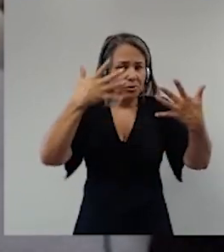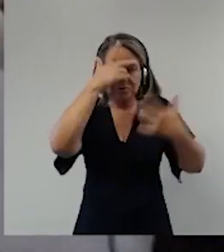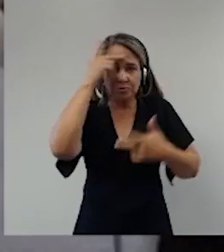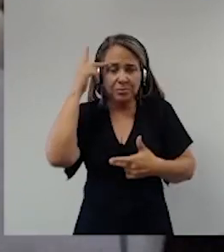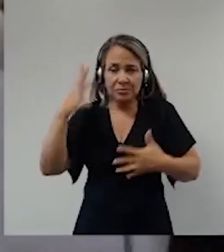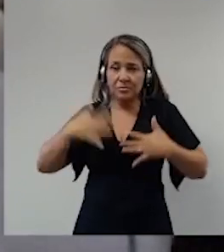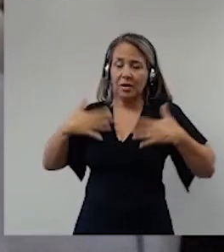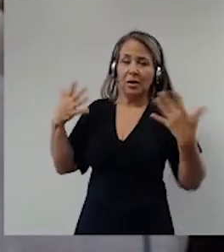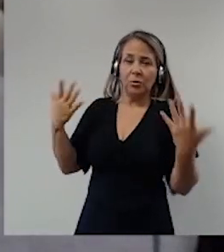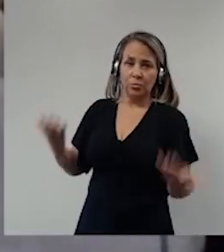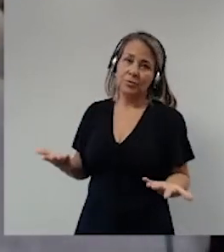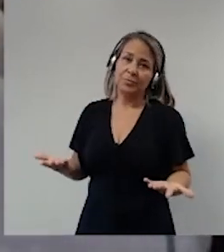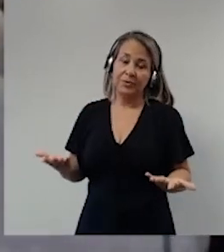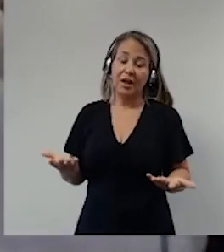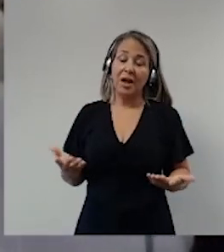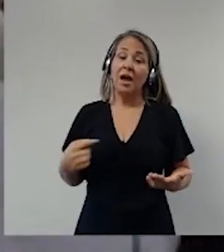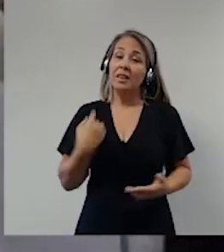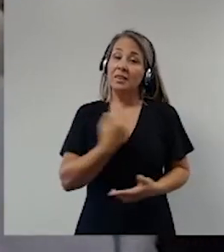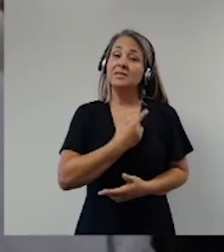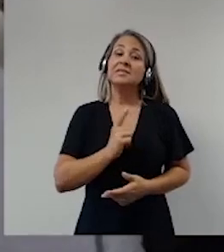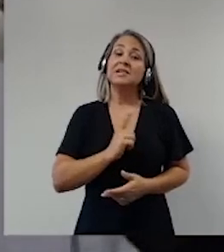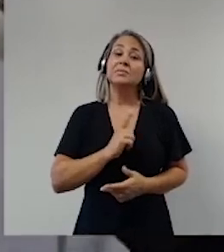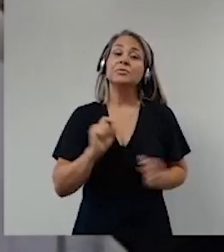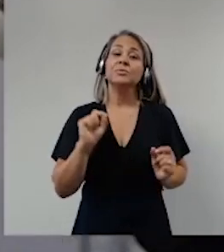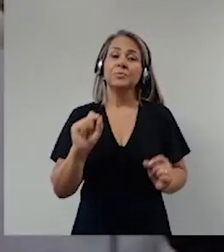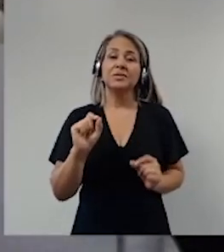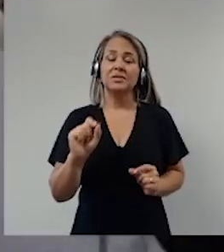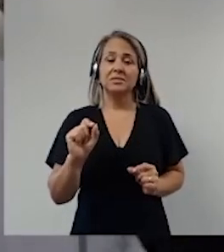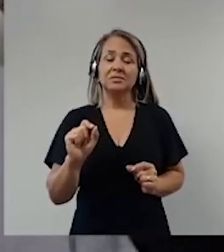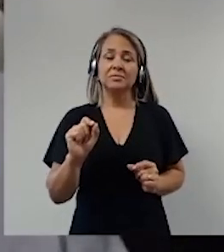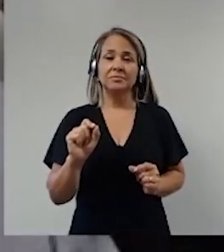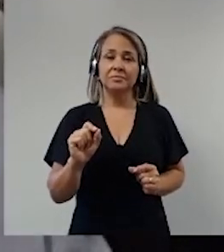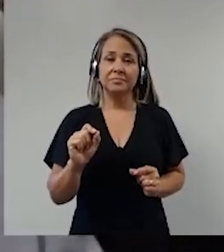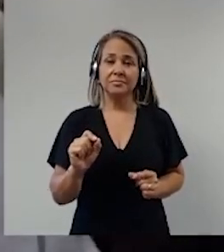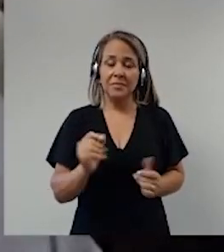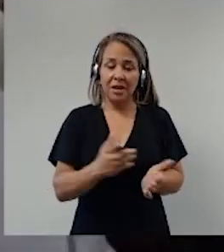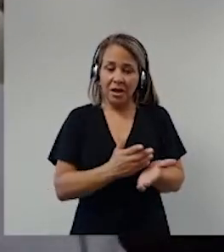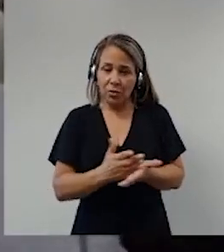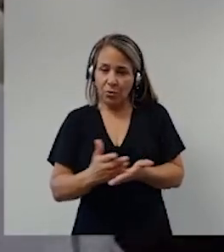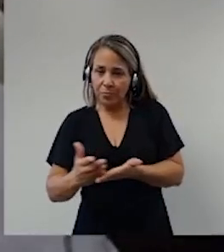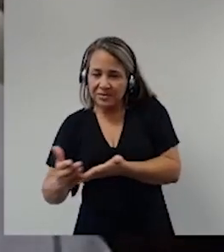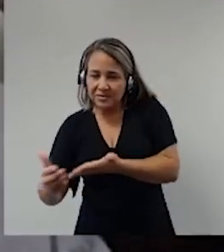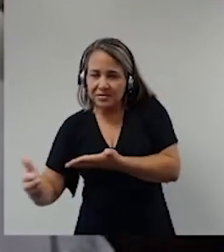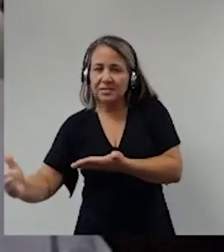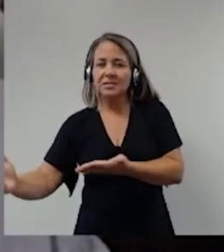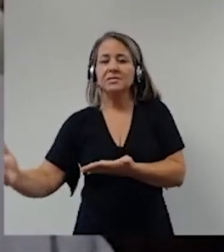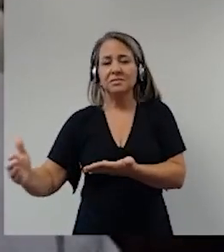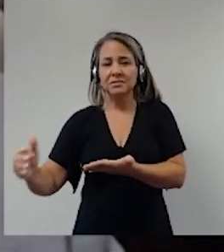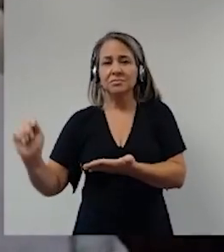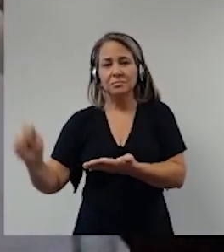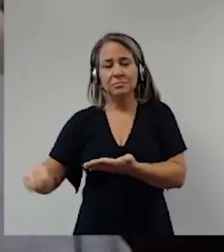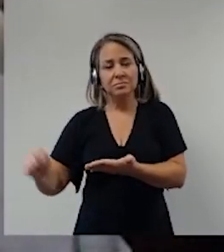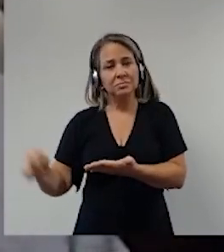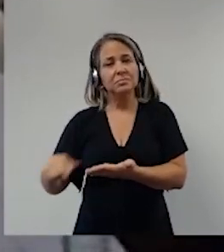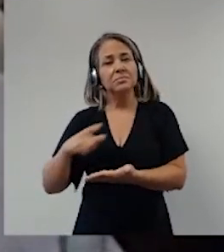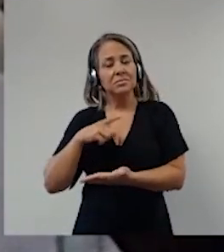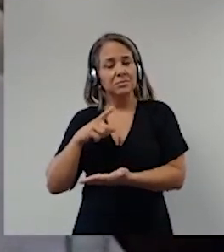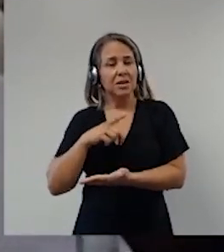né? E aí o que nós temos é que, a partir daí, nós temos